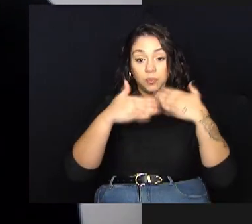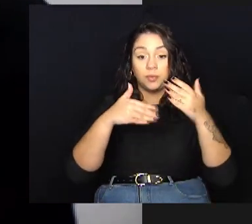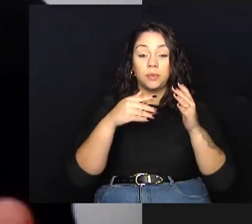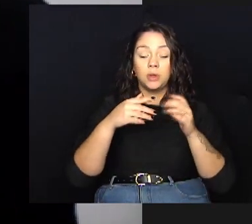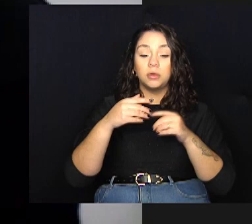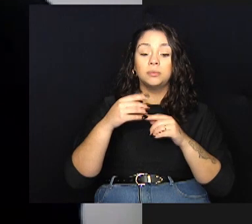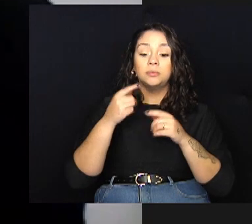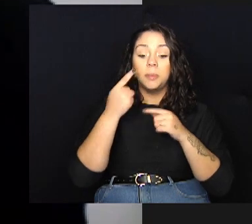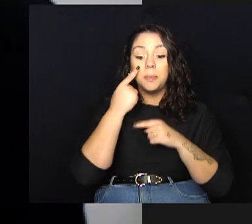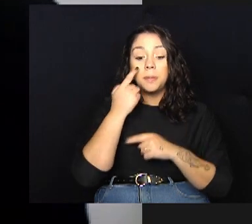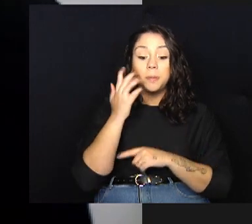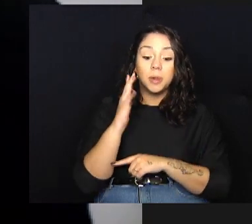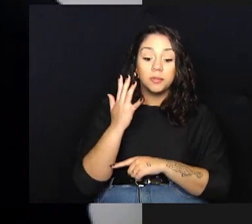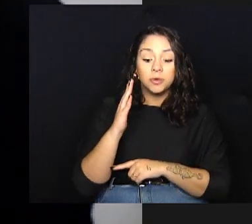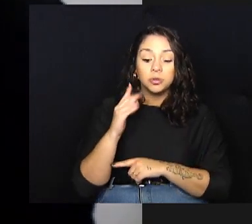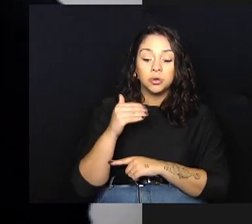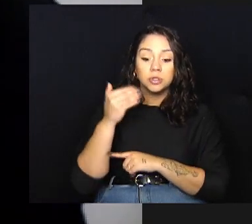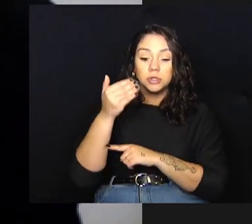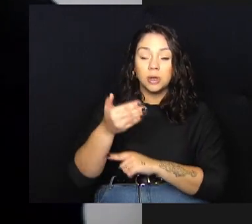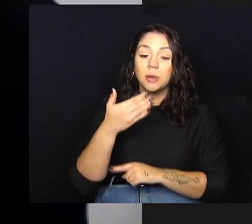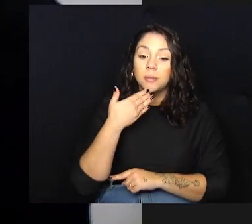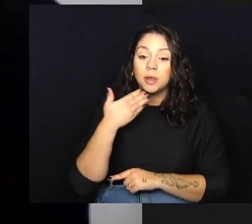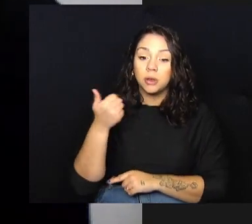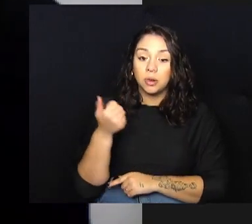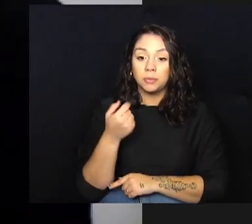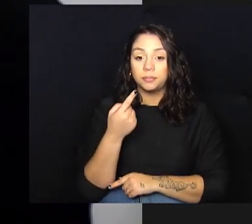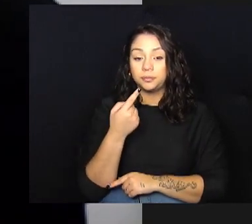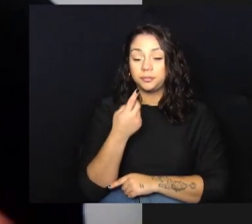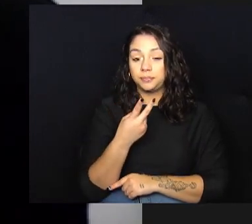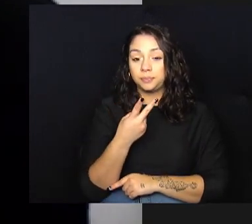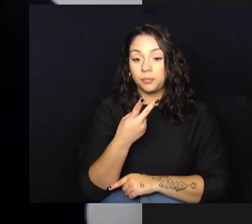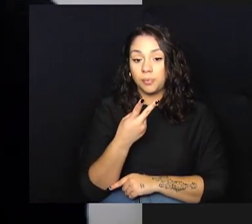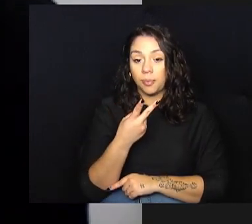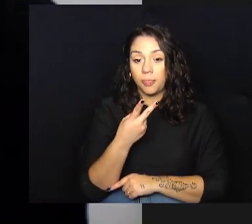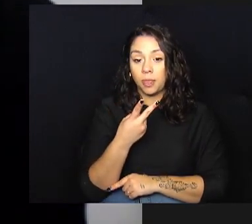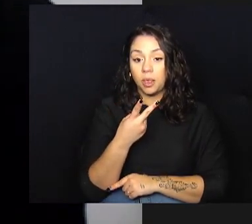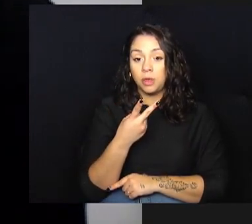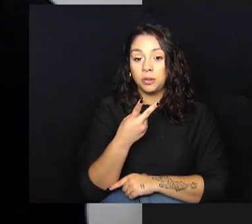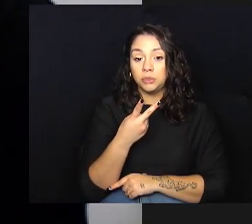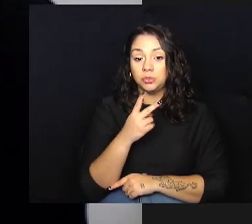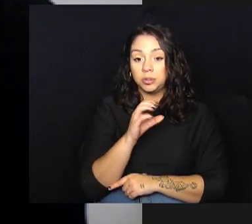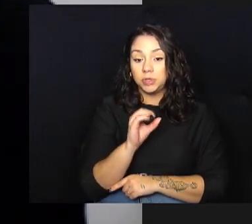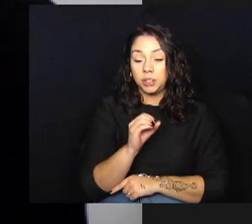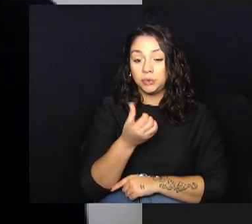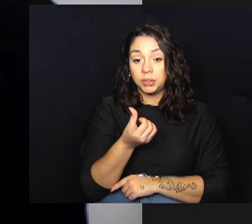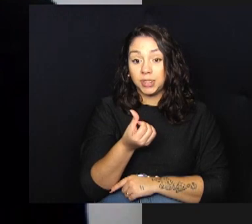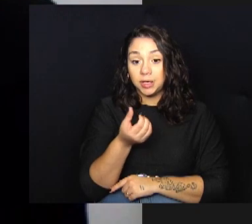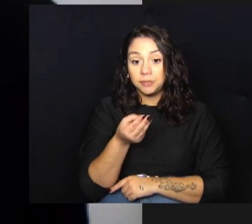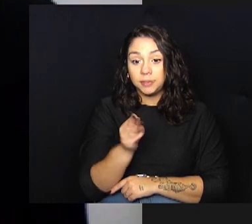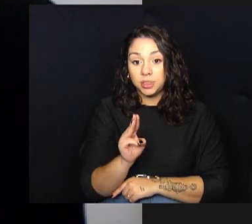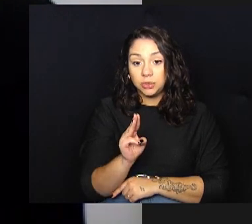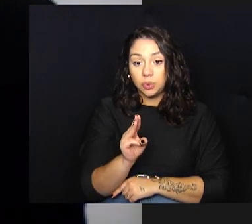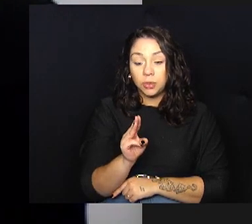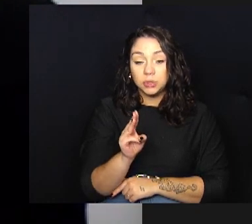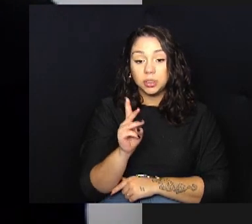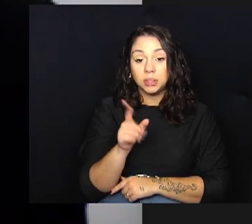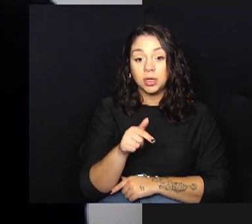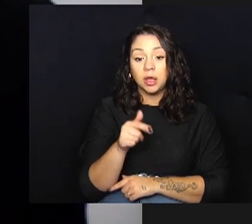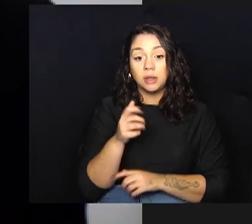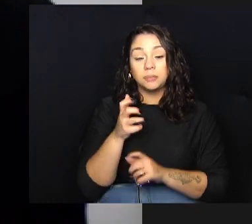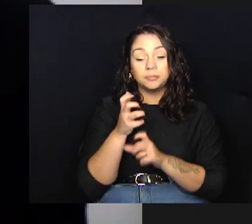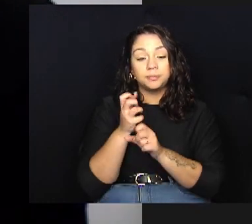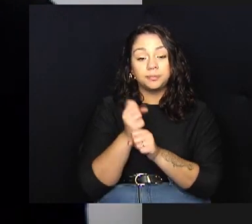esse número de 207 milhões é 206 milhões diz respeito aí a uma relação